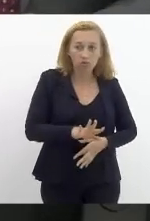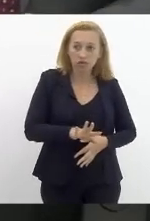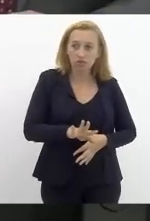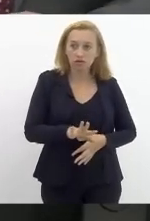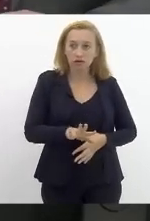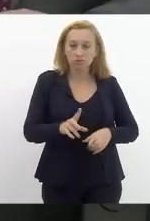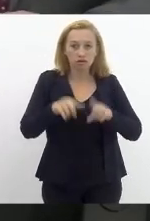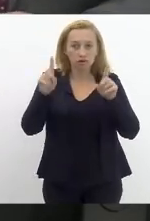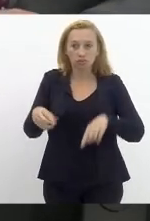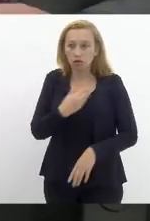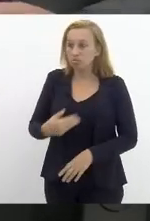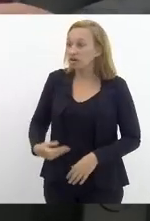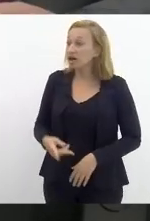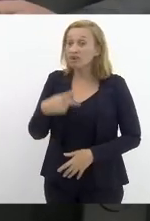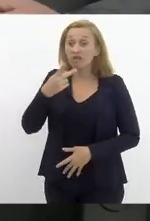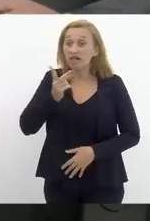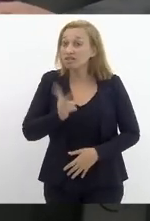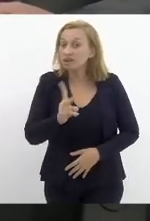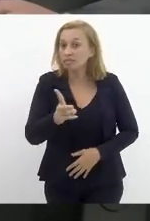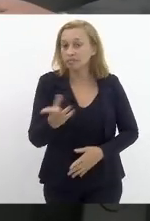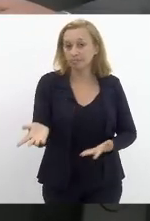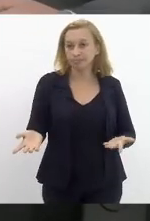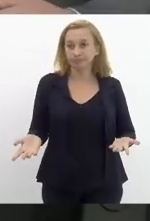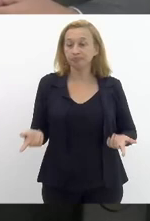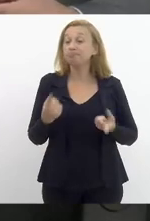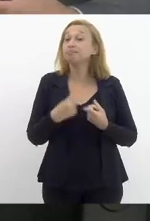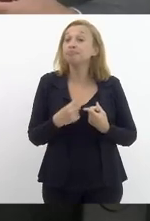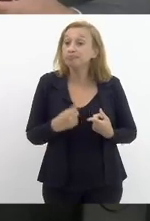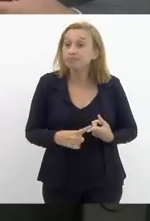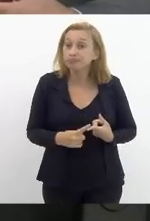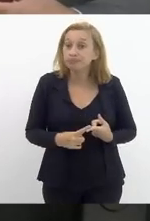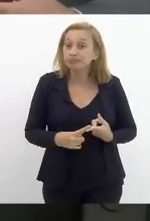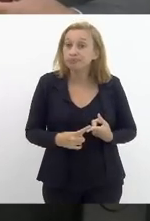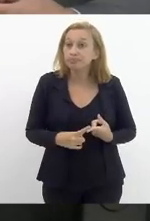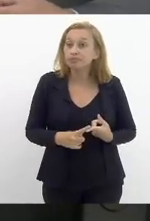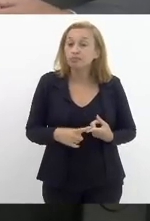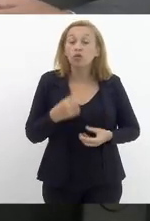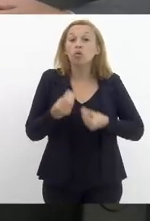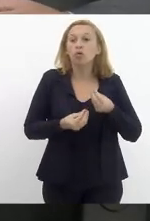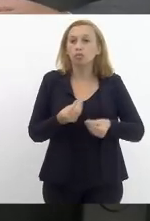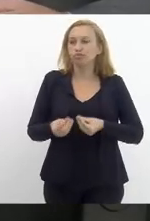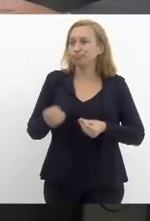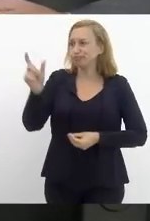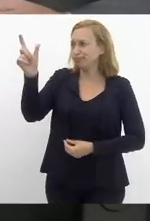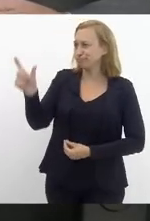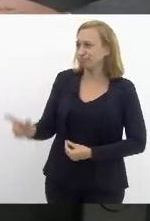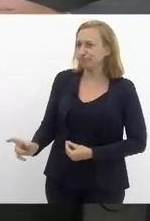isso reiteradamente. Porque como é que o sujeito